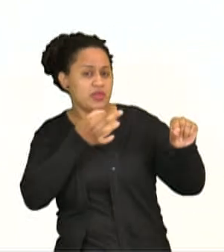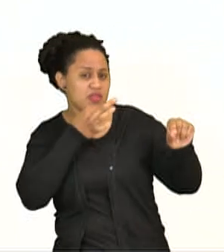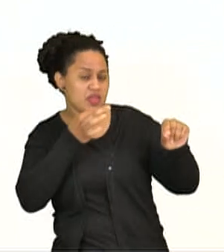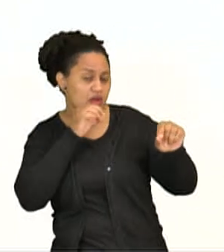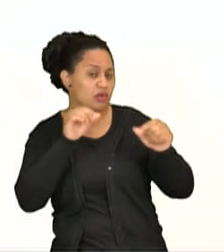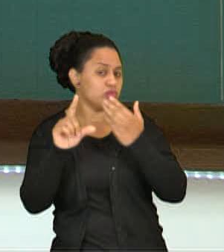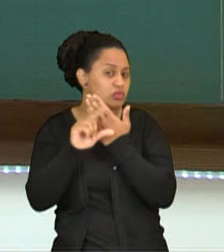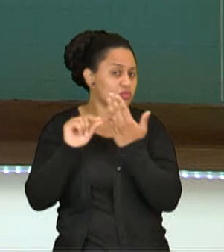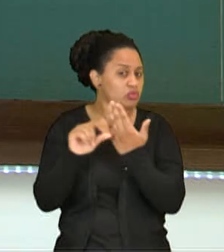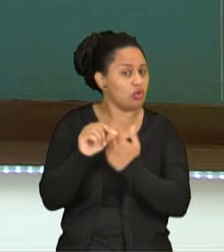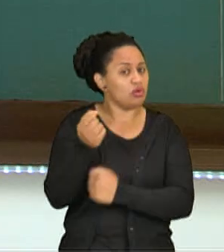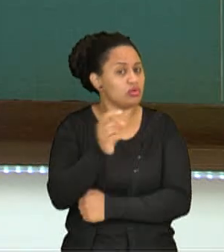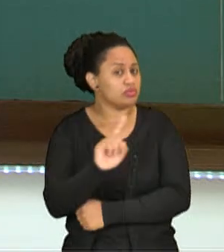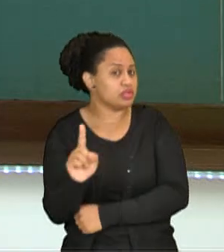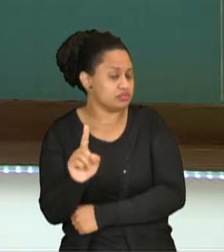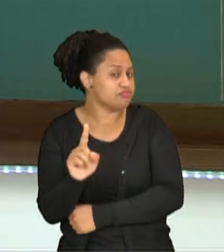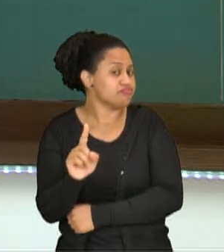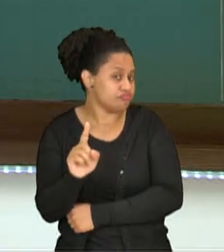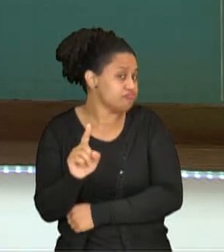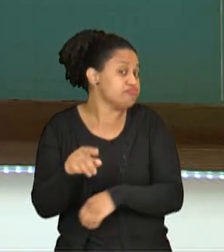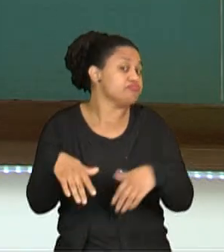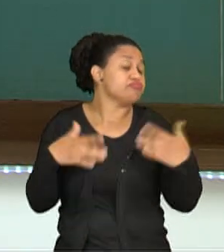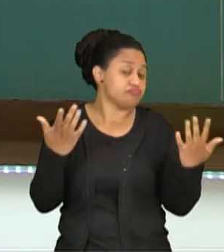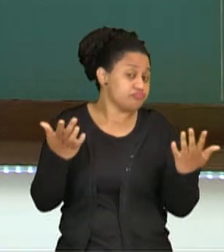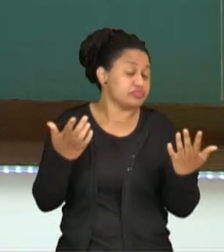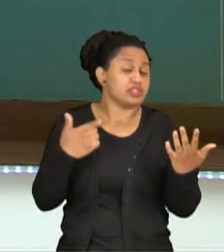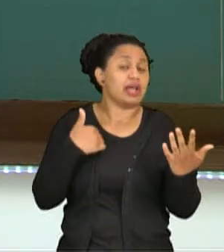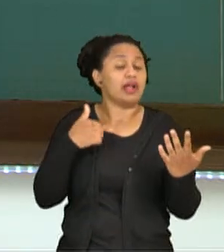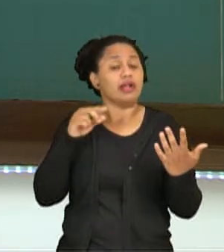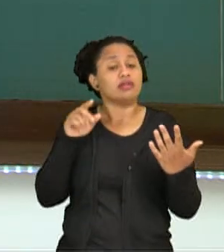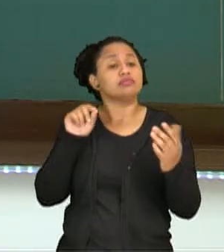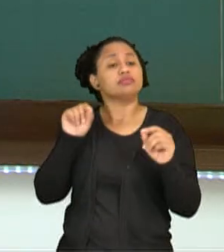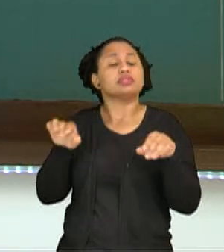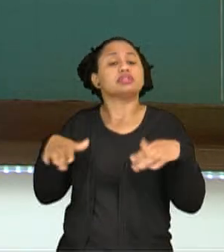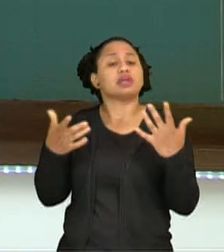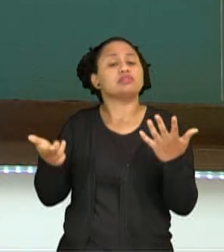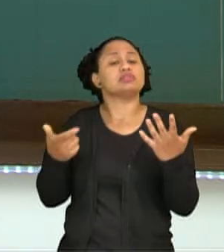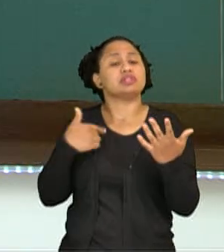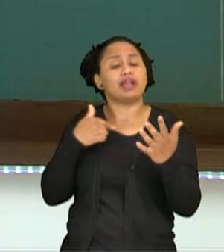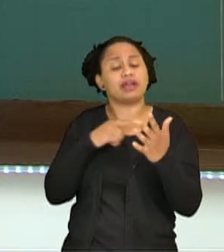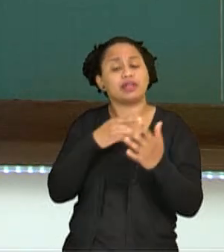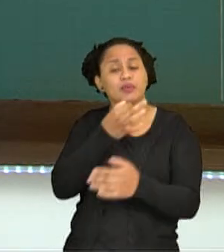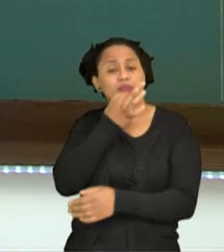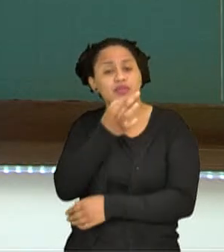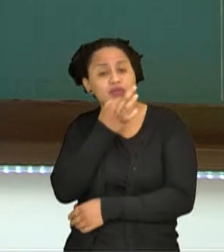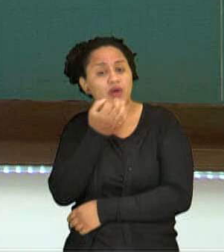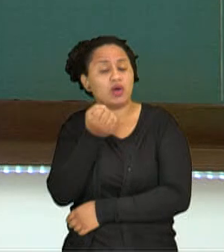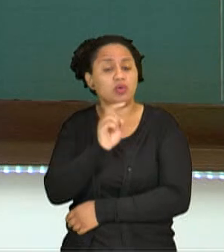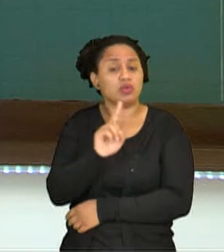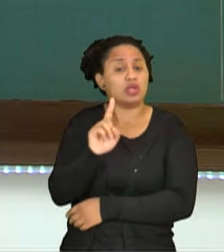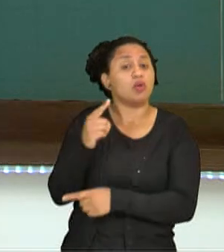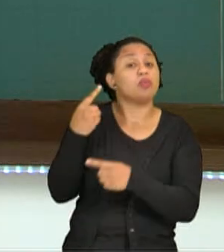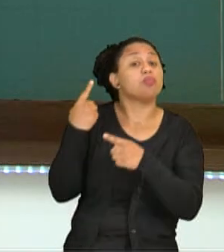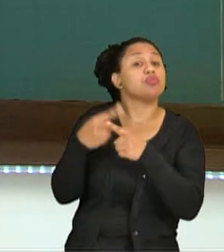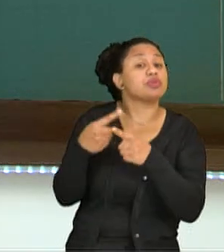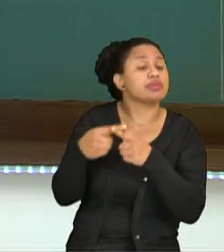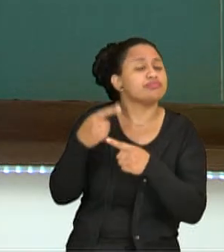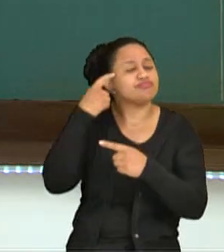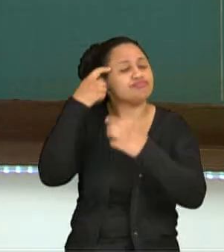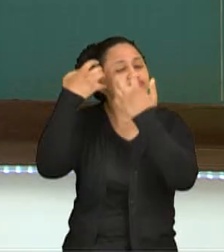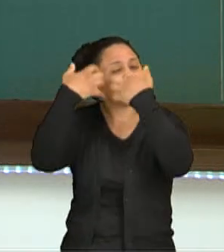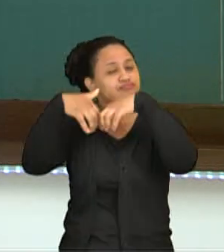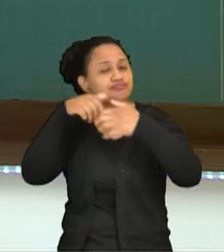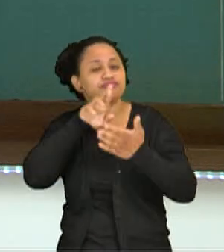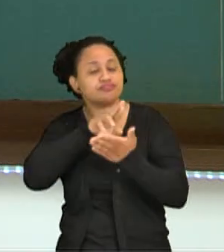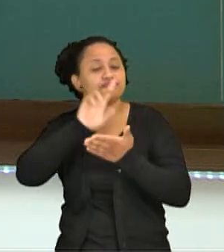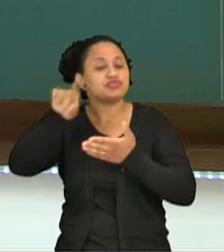resenhista? Lembrando que resenhista é o autor da resenha. Então, será que aqui apresenta uma opinião? Por quê? Pensa lá um pouquinho